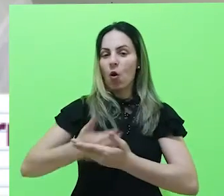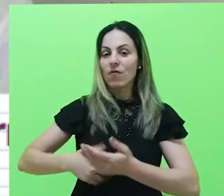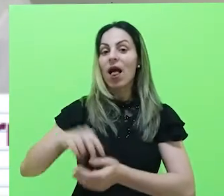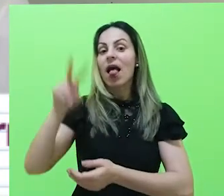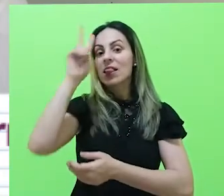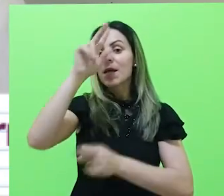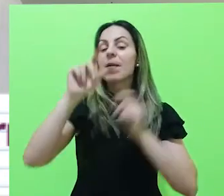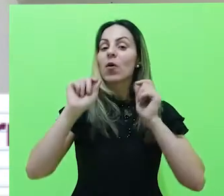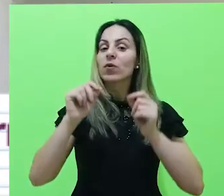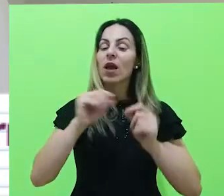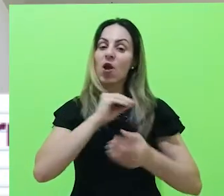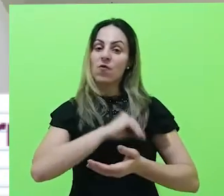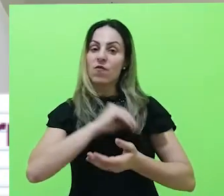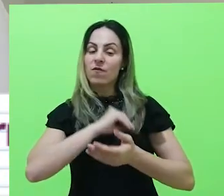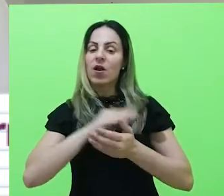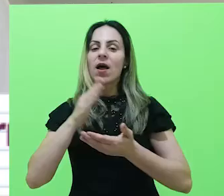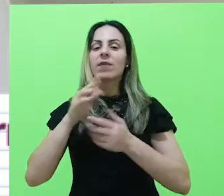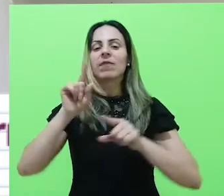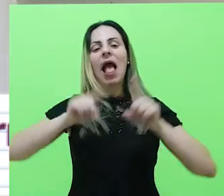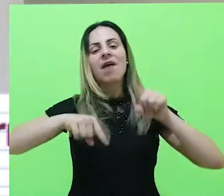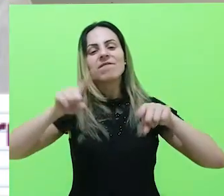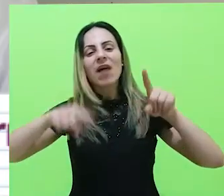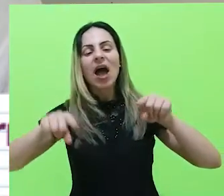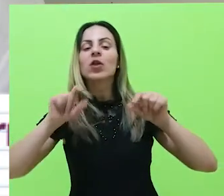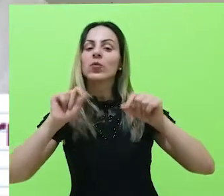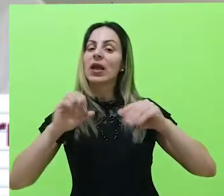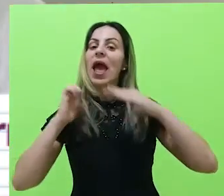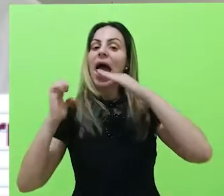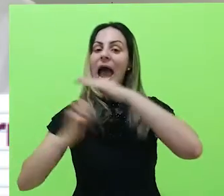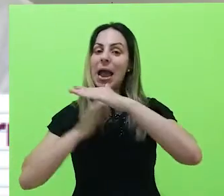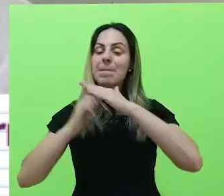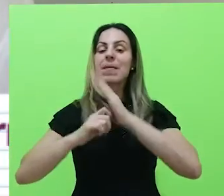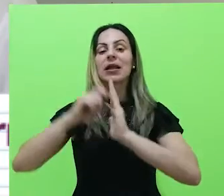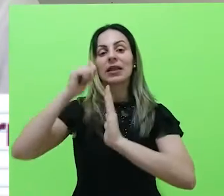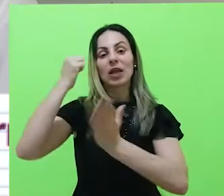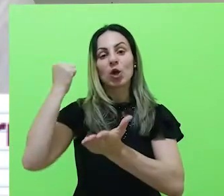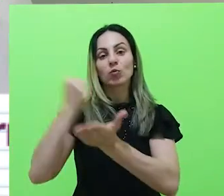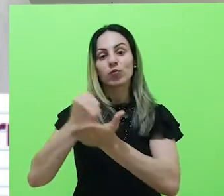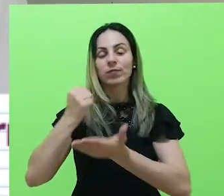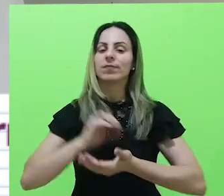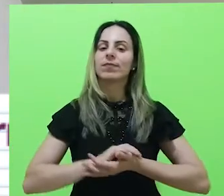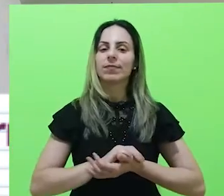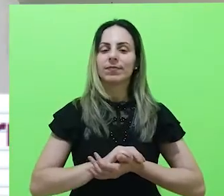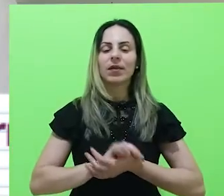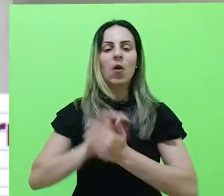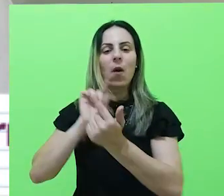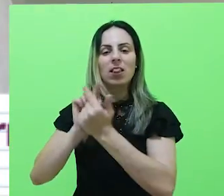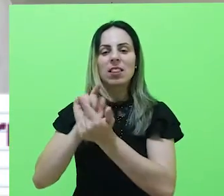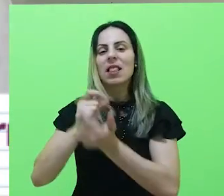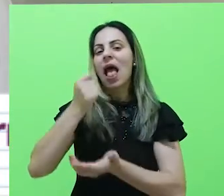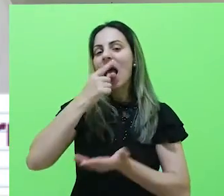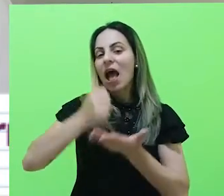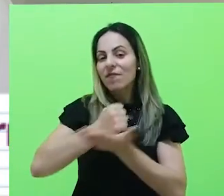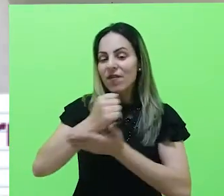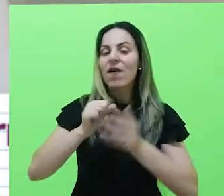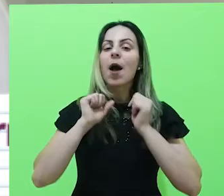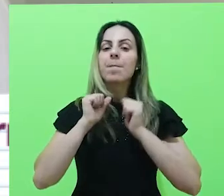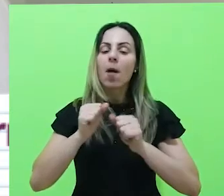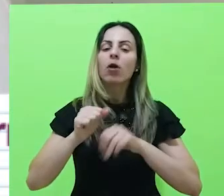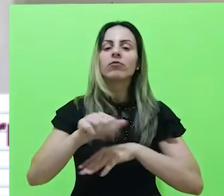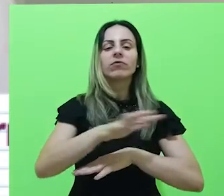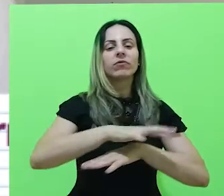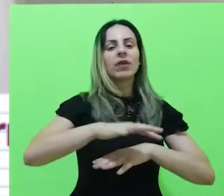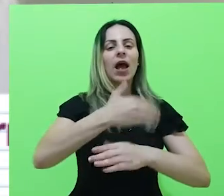esses valores, eles podem variar bastante de acordo com a empresa contratante. Então, o atendente de farmácia, ele também pode trabalhar no